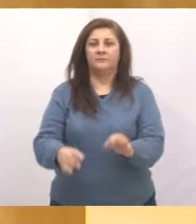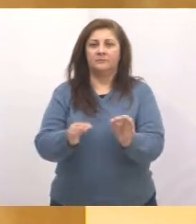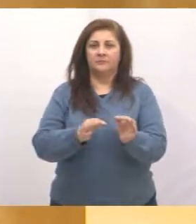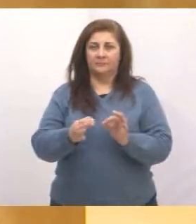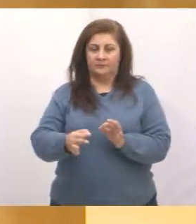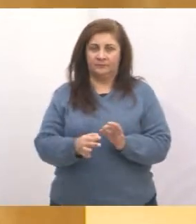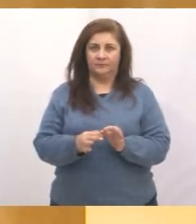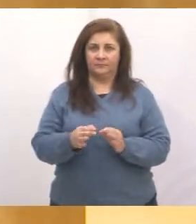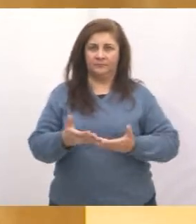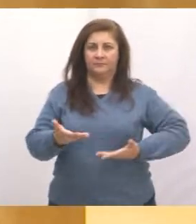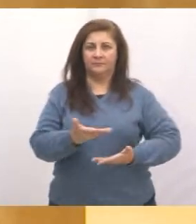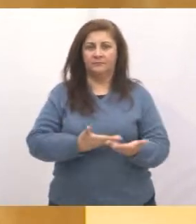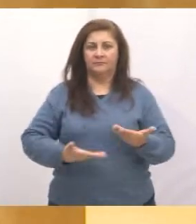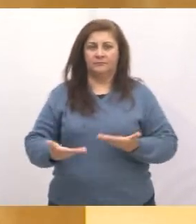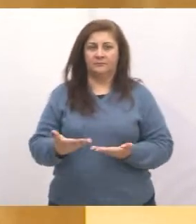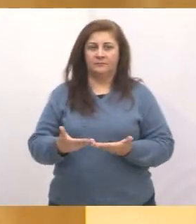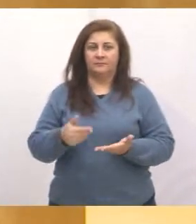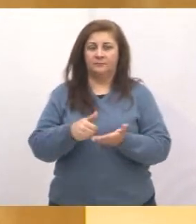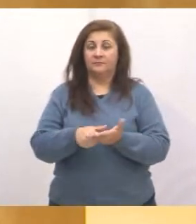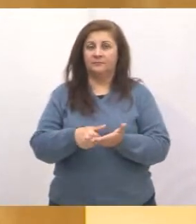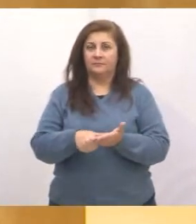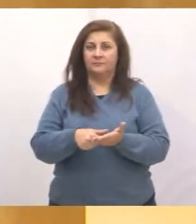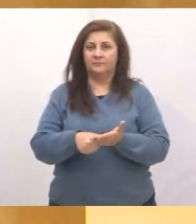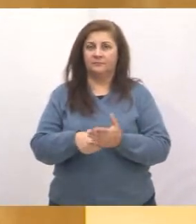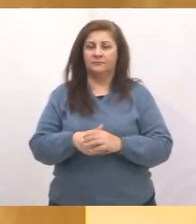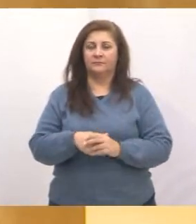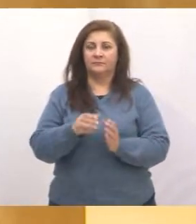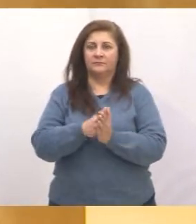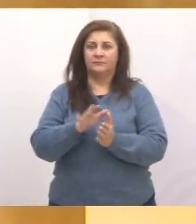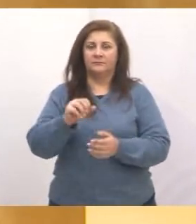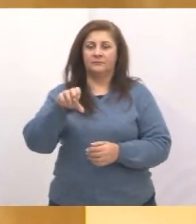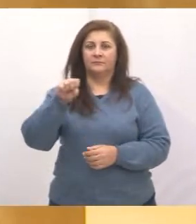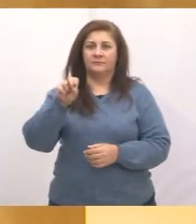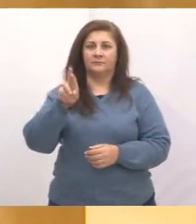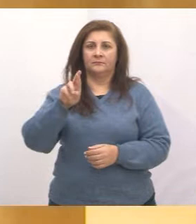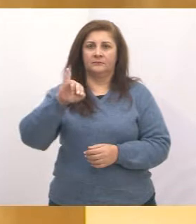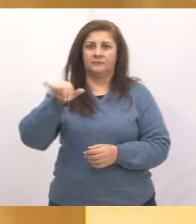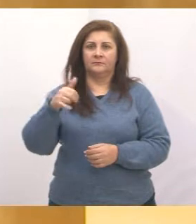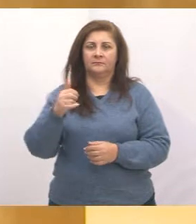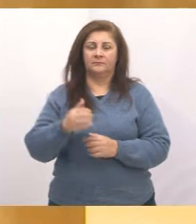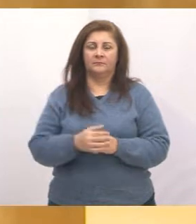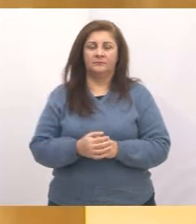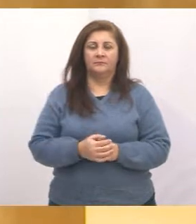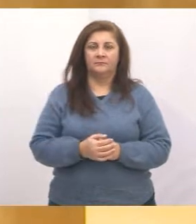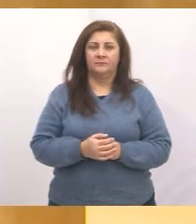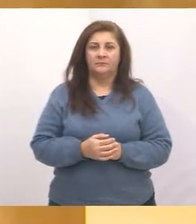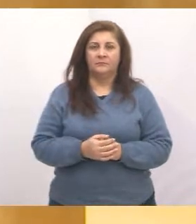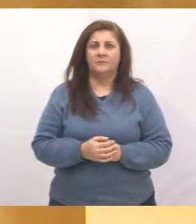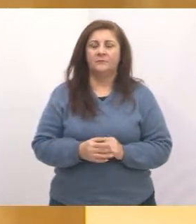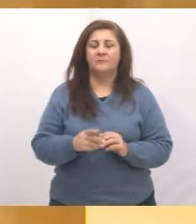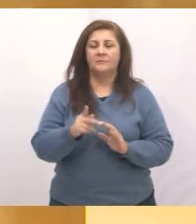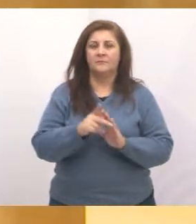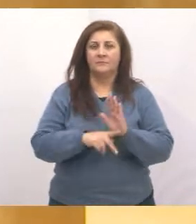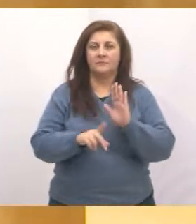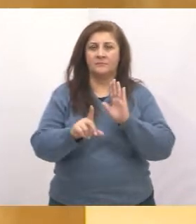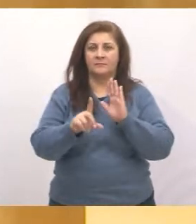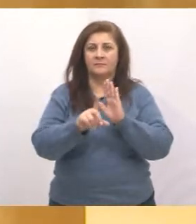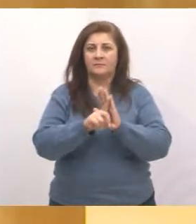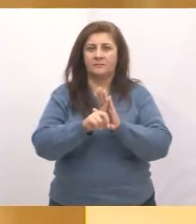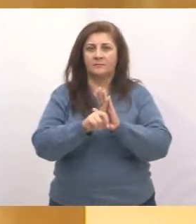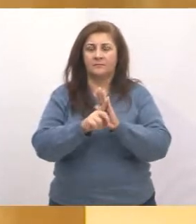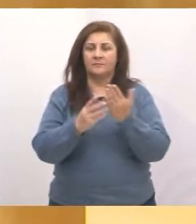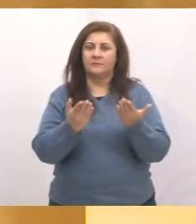de Regulação de Jacareí, SRJ. O projeto de lei equipara a